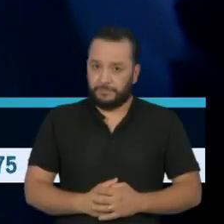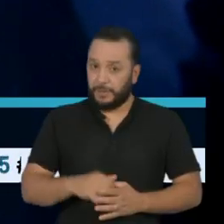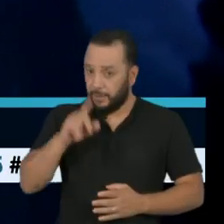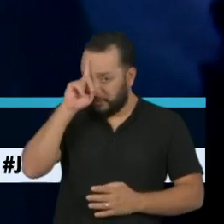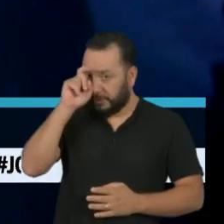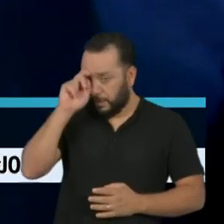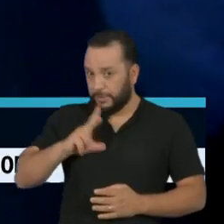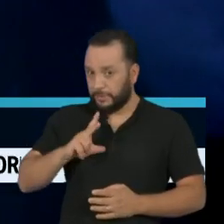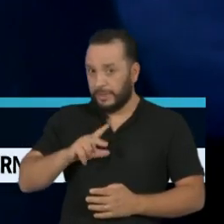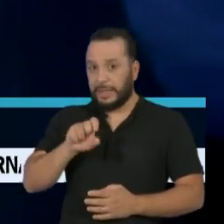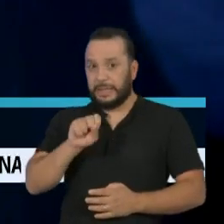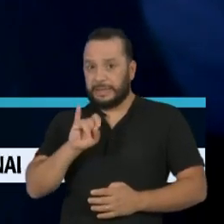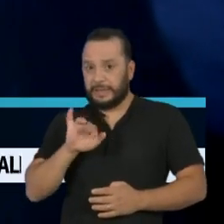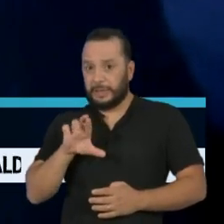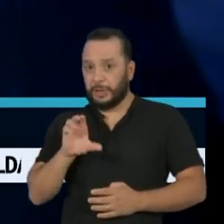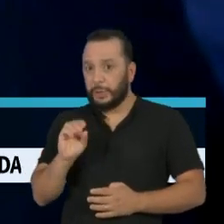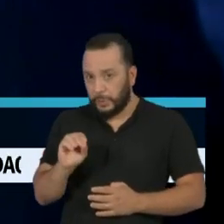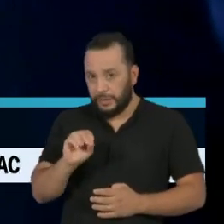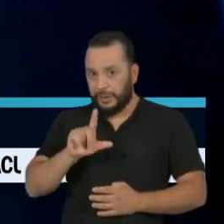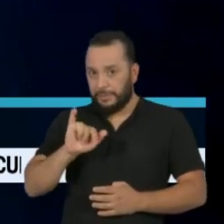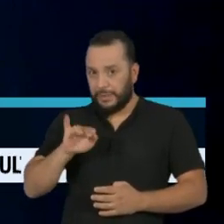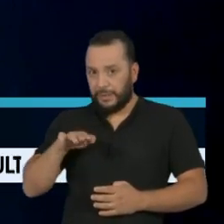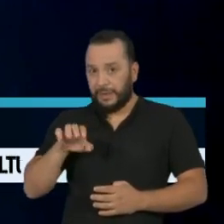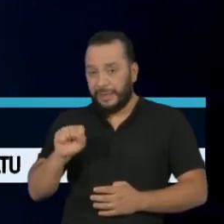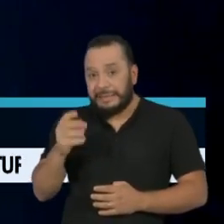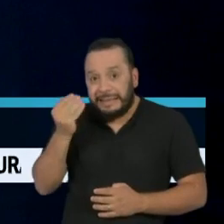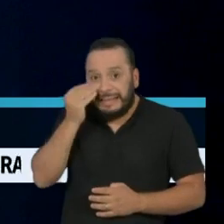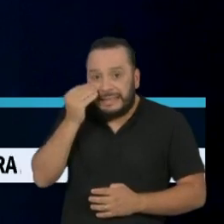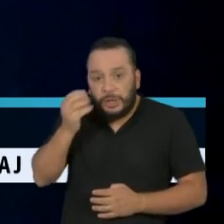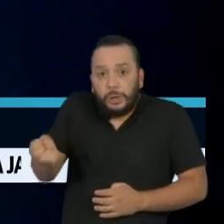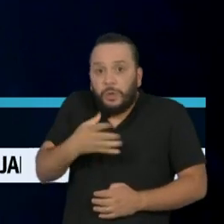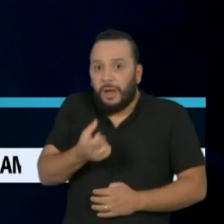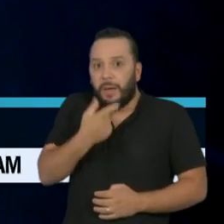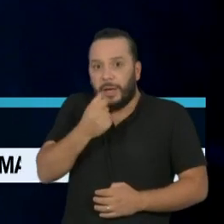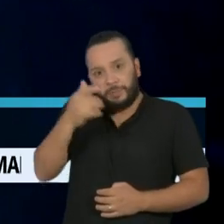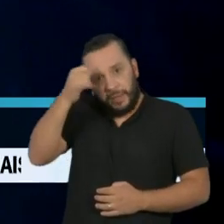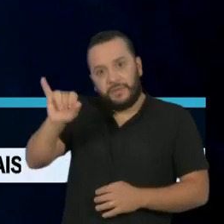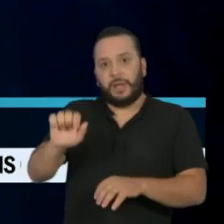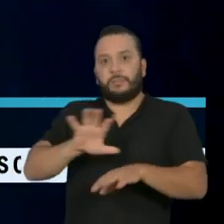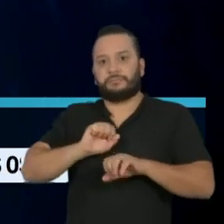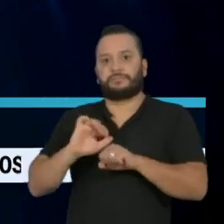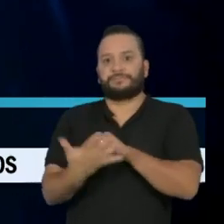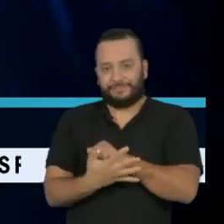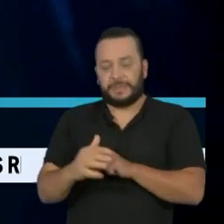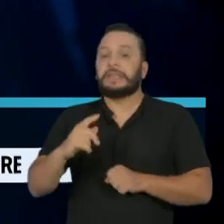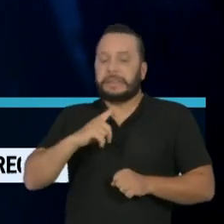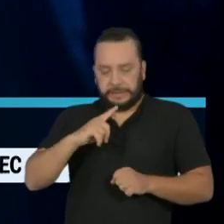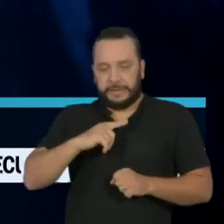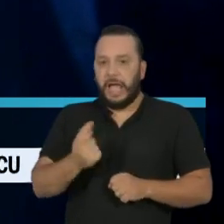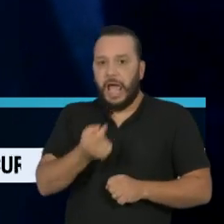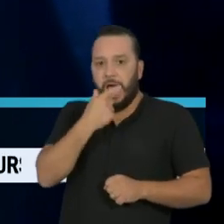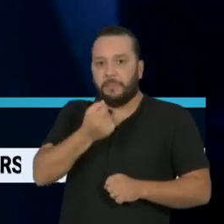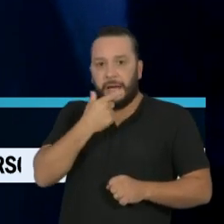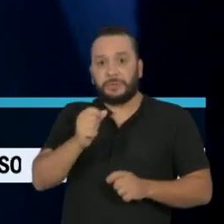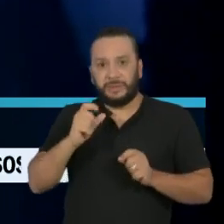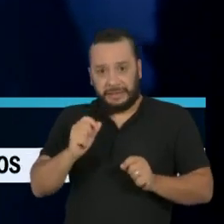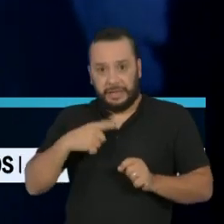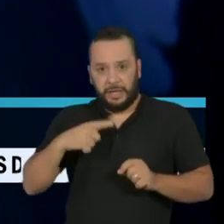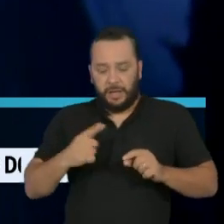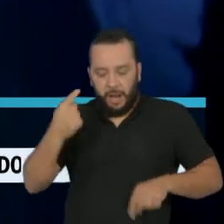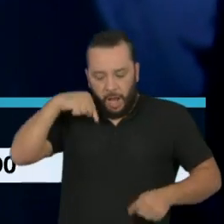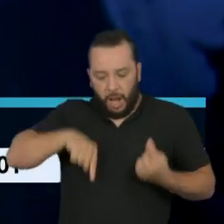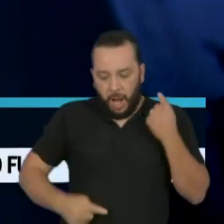Um hospital particular de São Paulo está testando um novo medicamento contra o coronavírus. O uso de um anticoagulante já apresentou